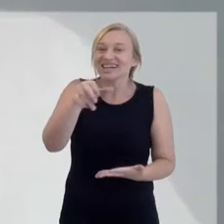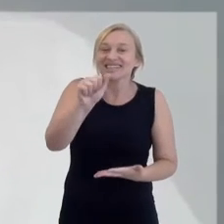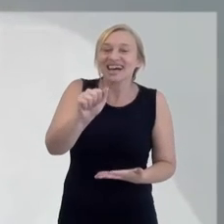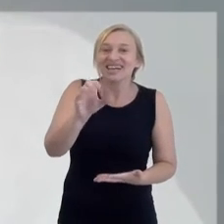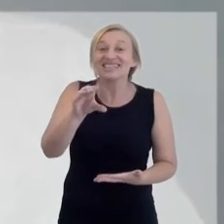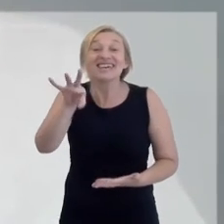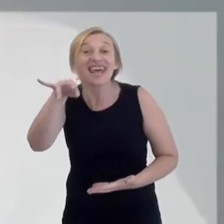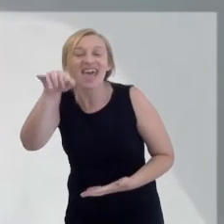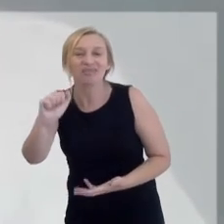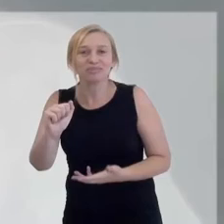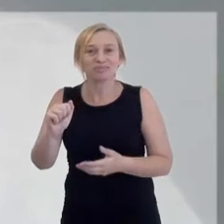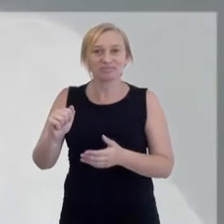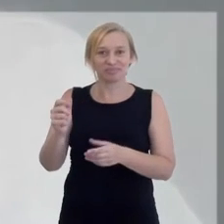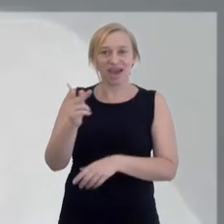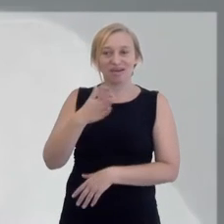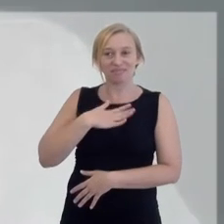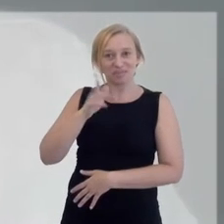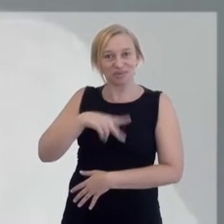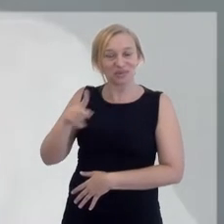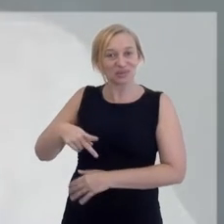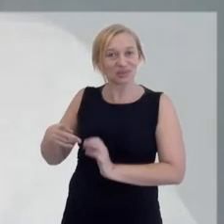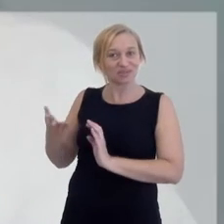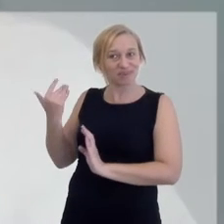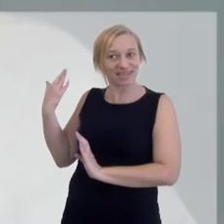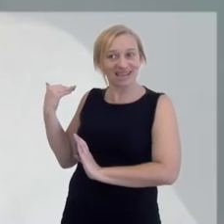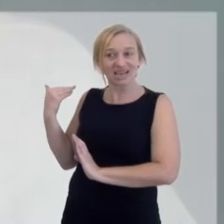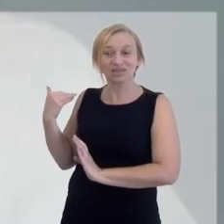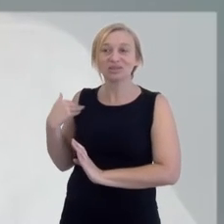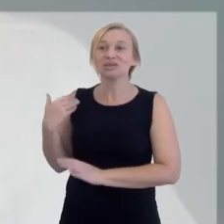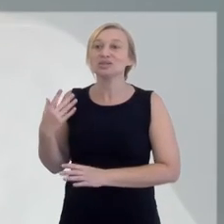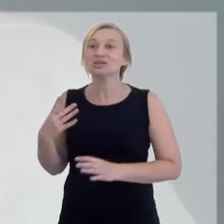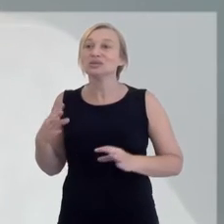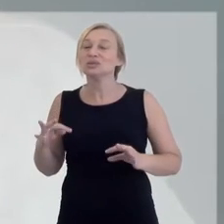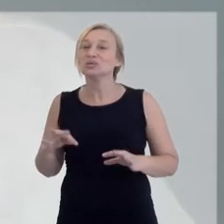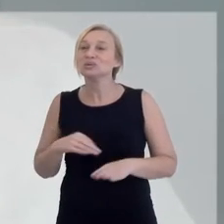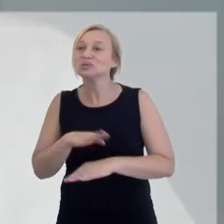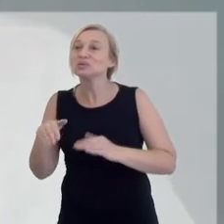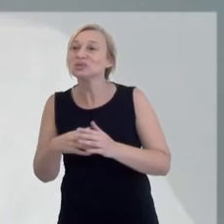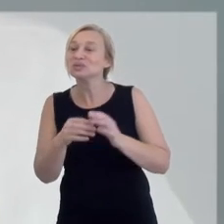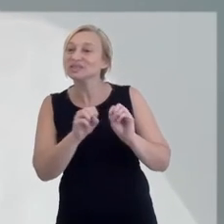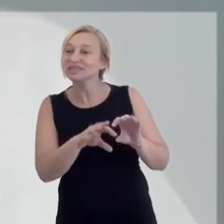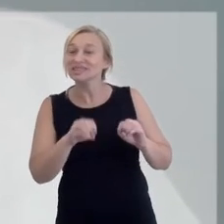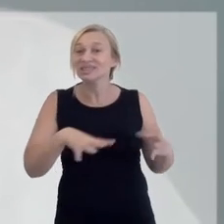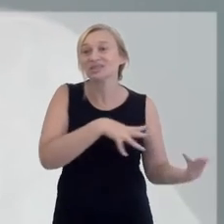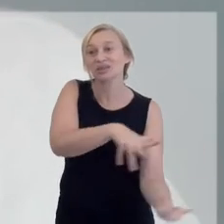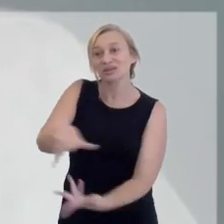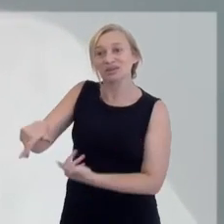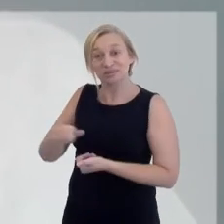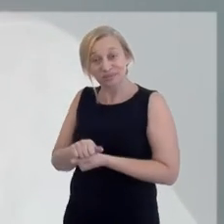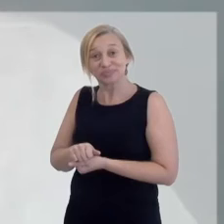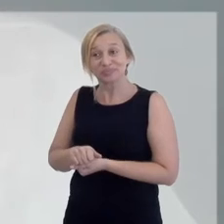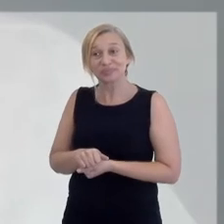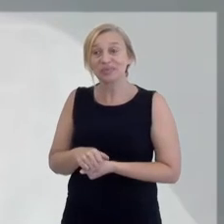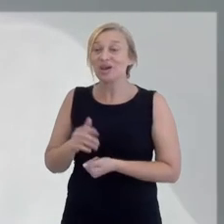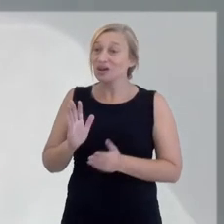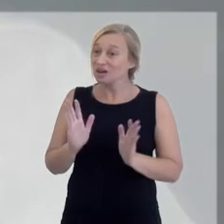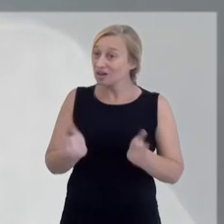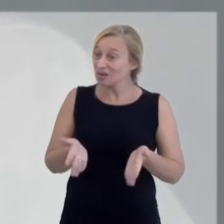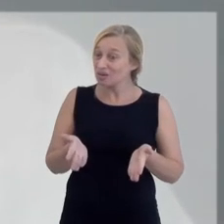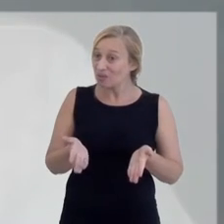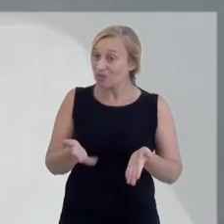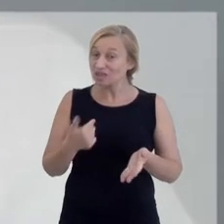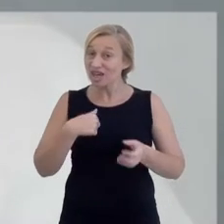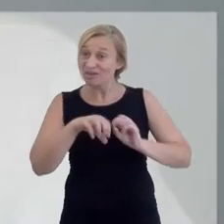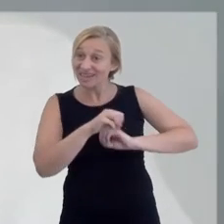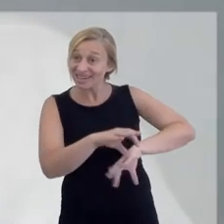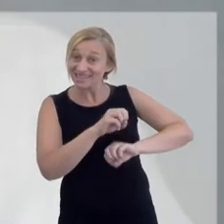a Jacirema. E aí, por essas mágicas do mundo, eu dou aula na turma que eu dou